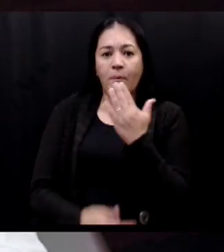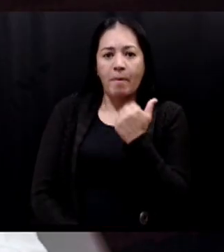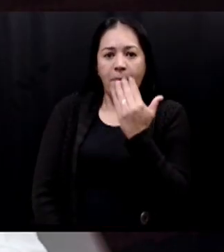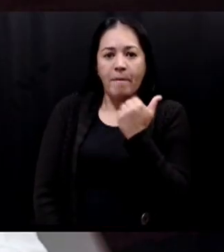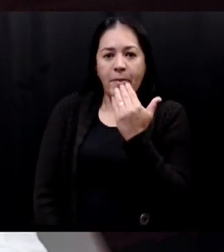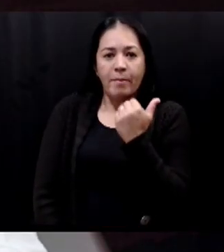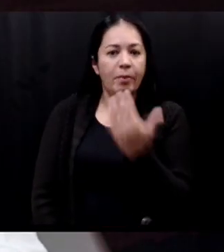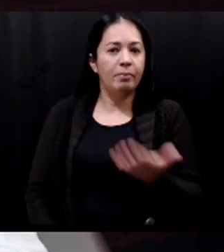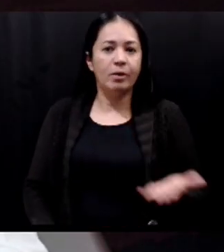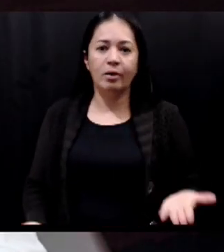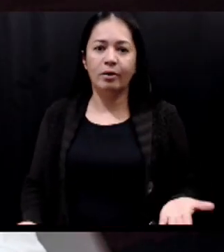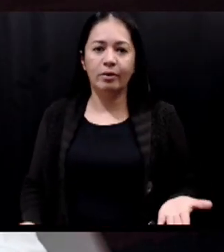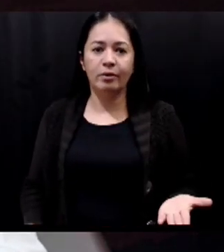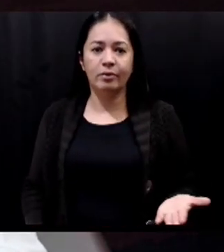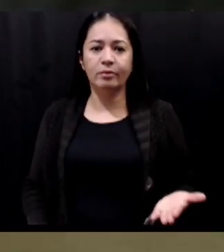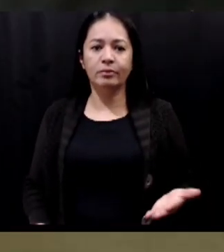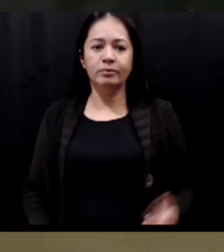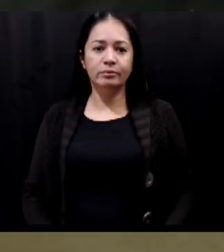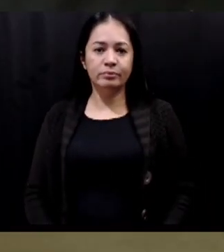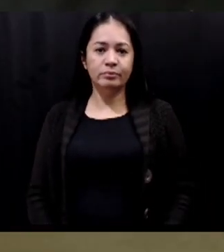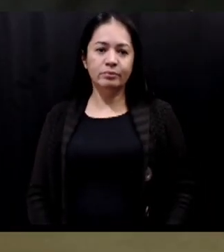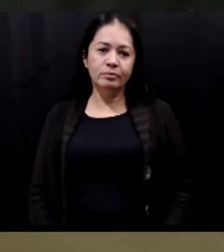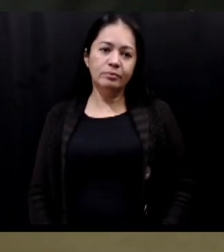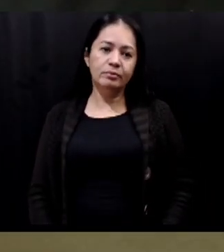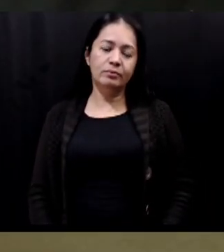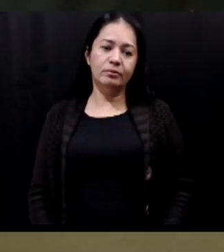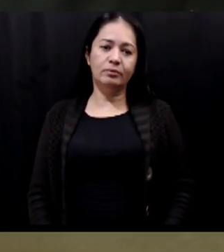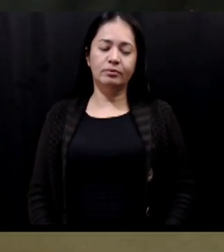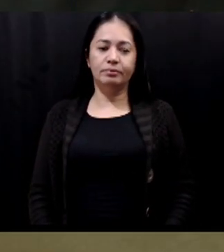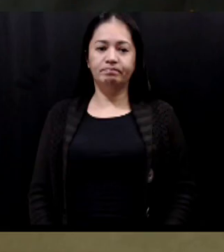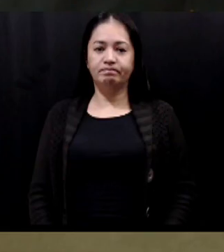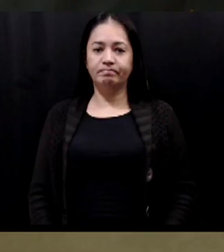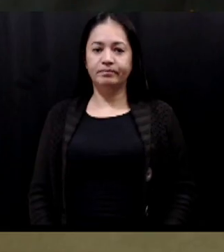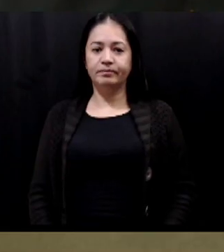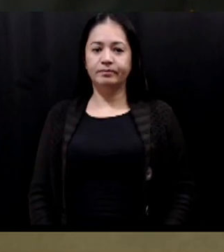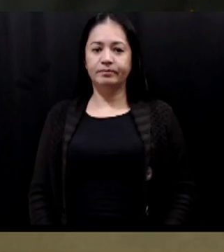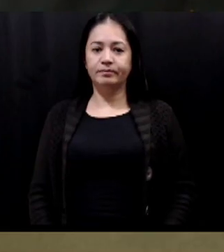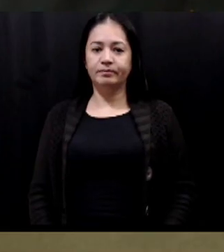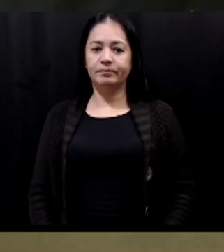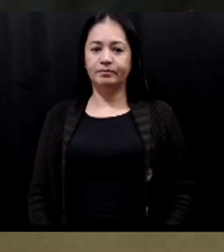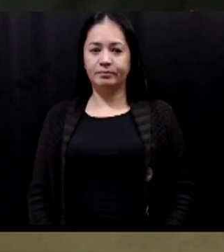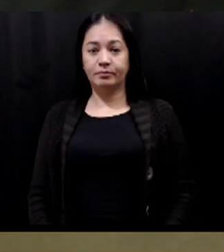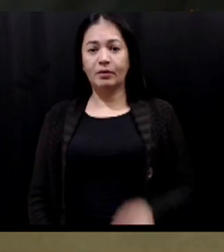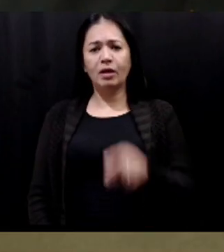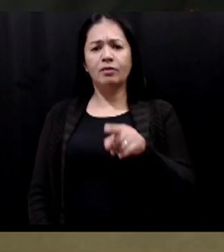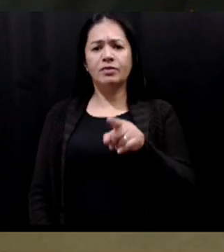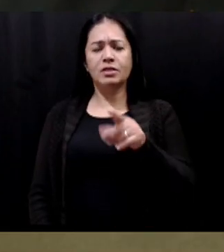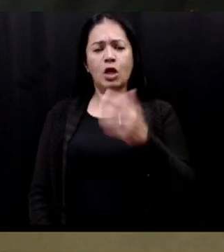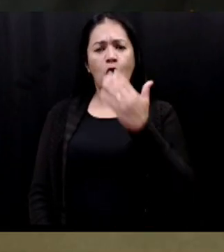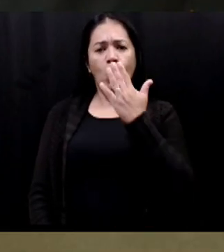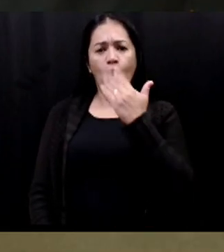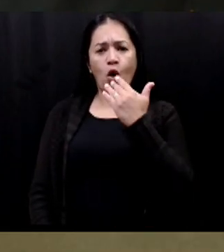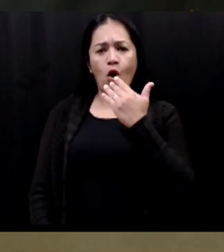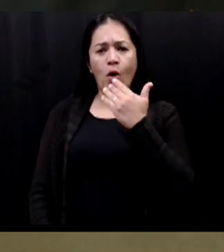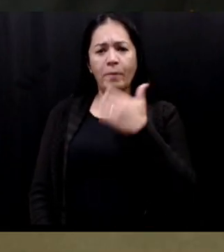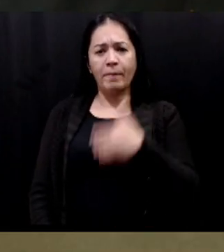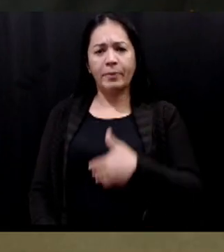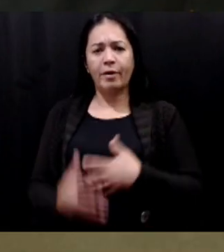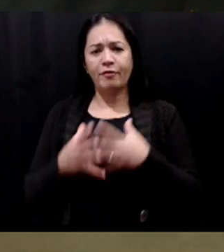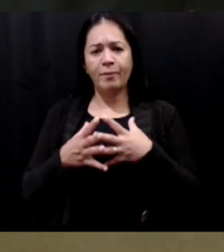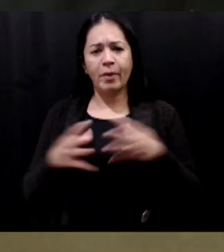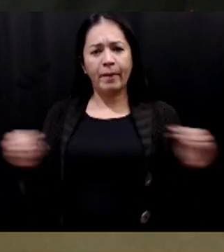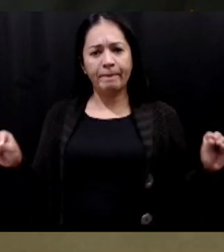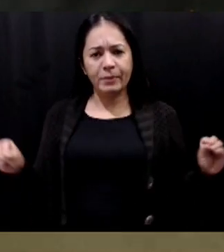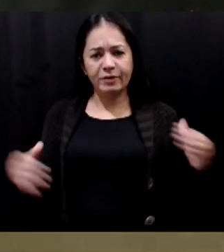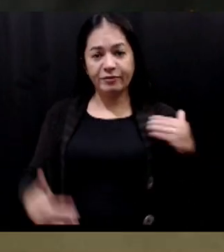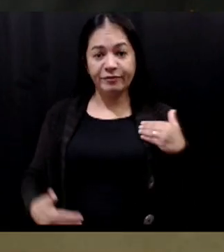Uhum, perfeito. Olha só, né? E você? Você come para matar a fome física,